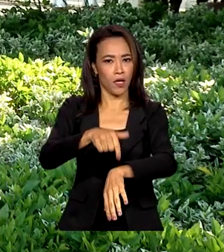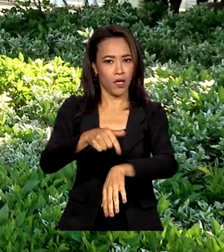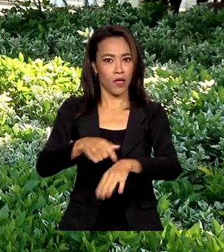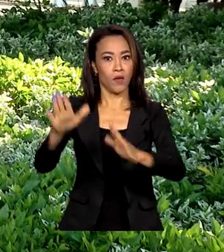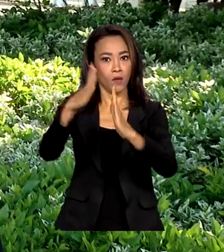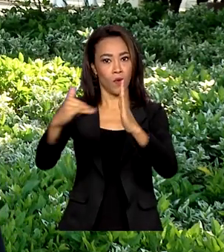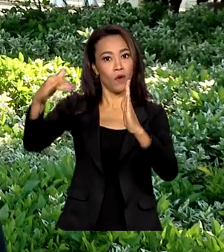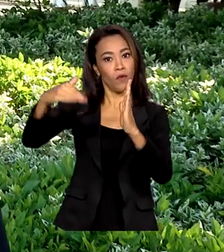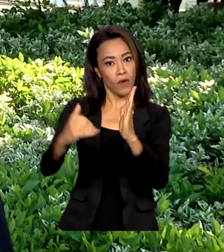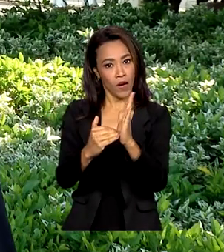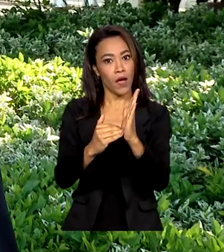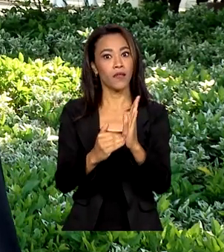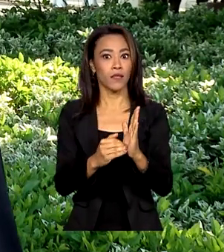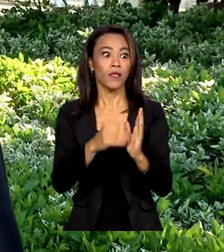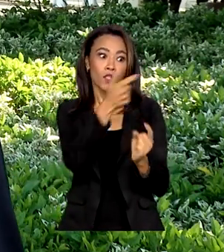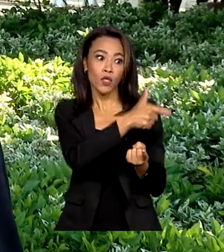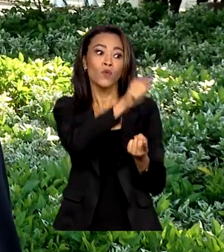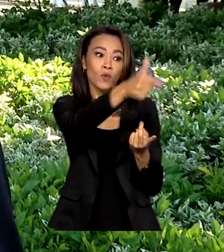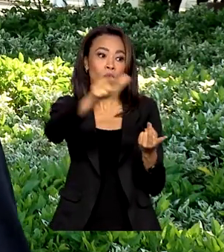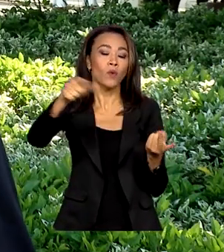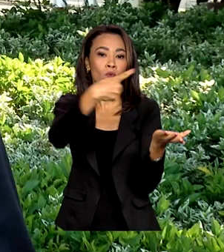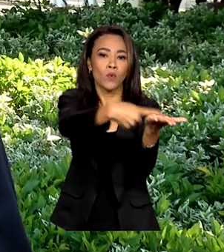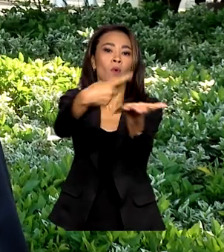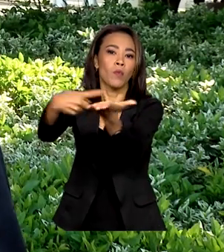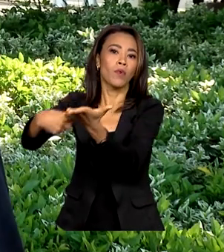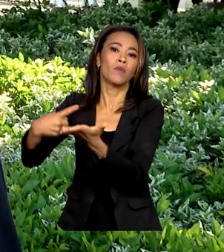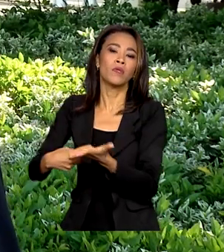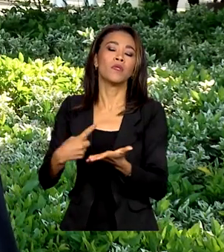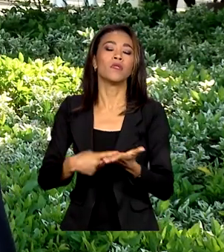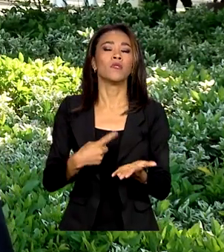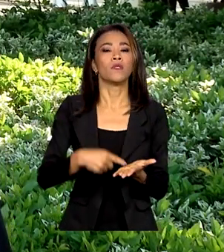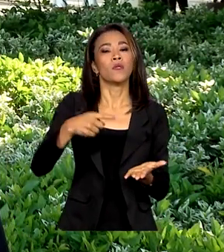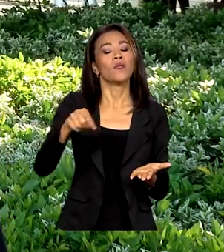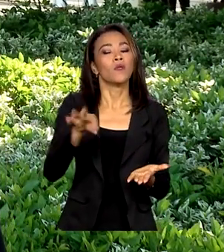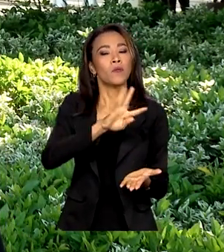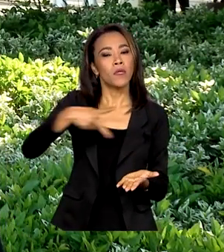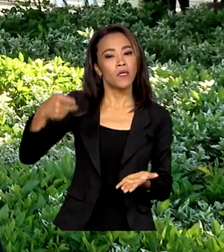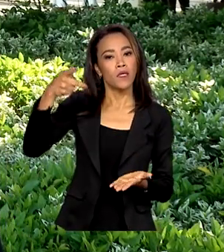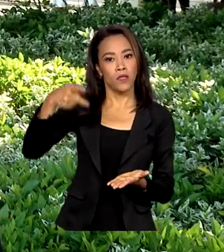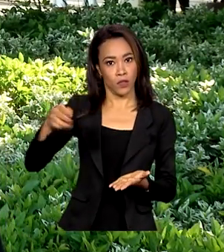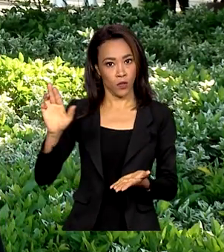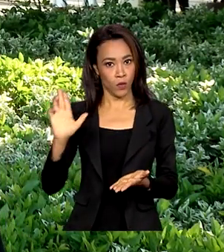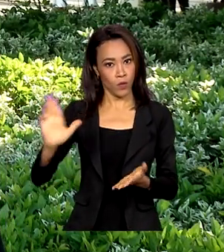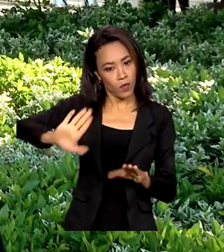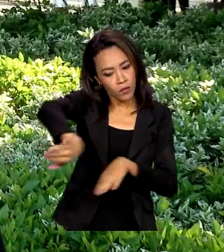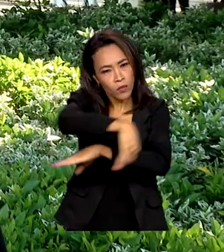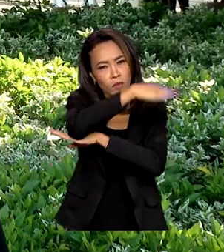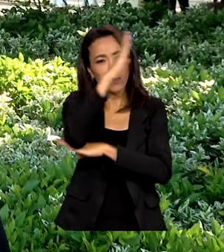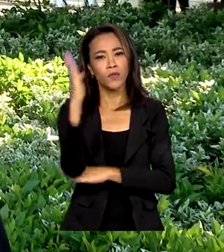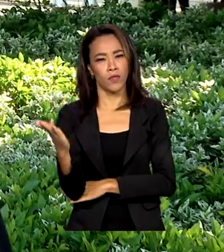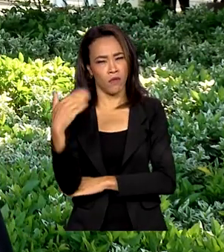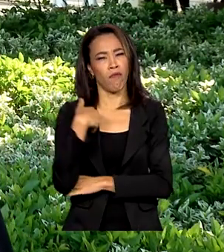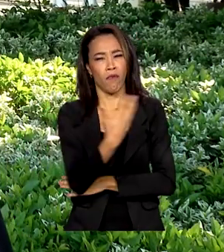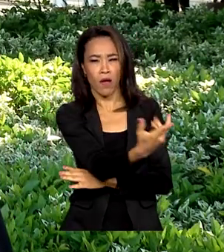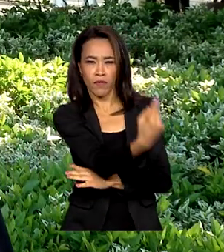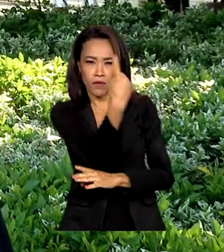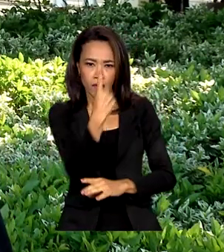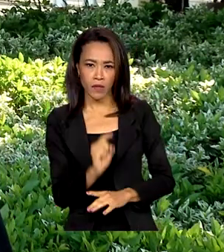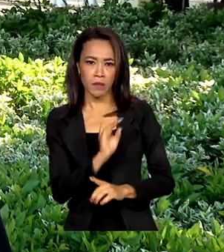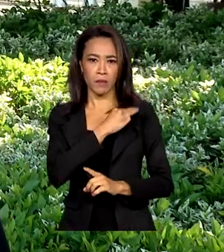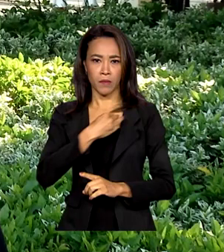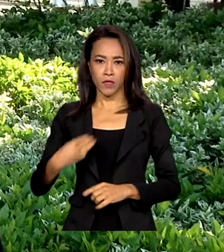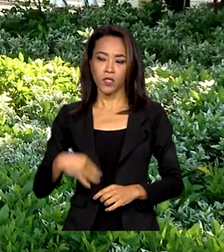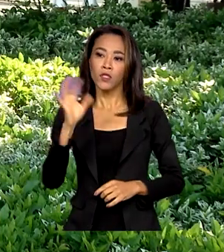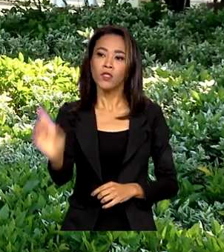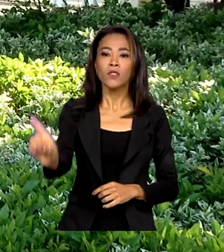mesmo acontece com os demais compromissos do presidente Lula ao longo do dia, né? Ele vai receber ministros e o presidente da Petrobras. Ontem,